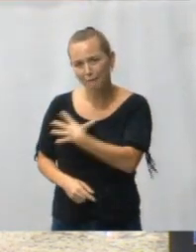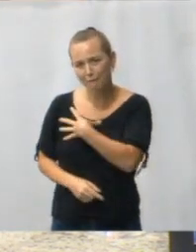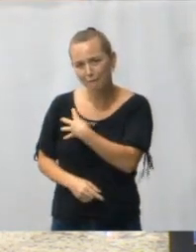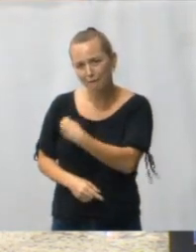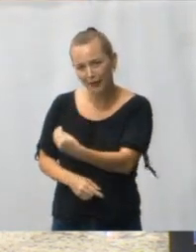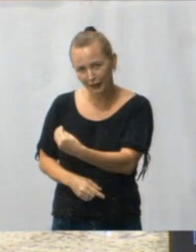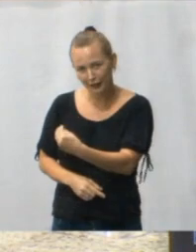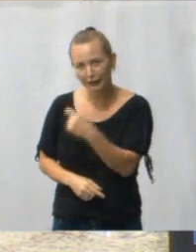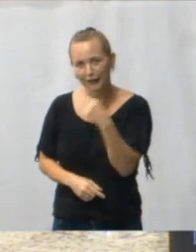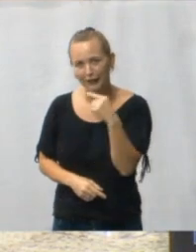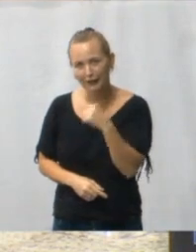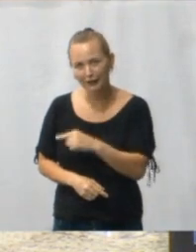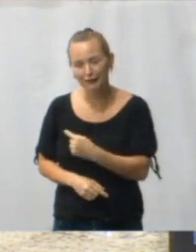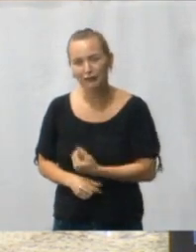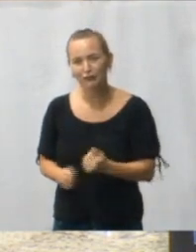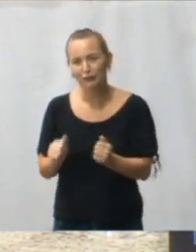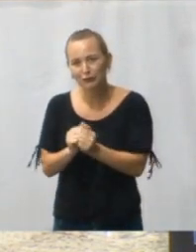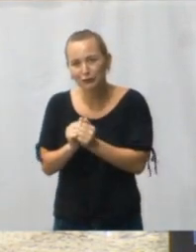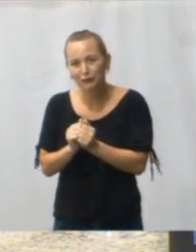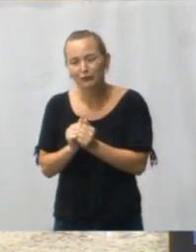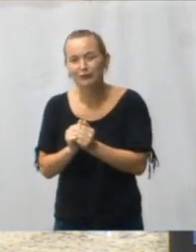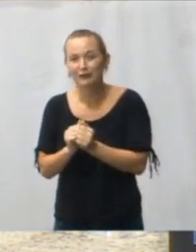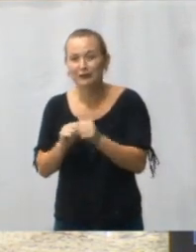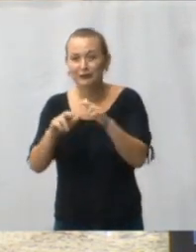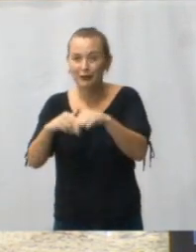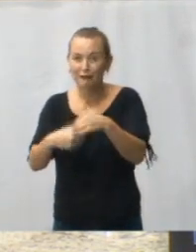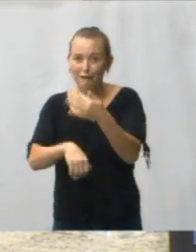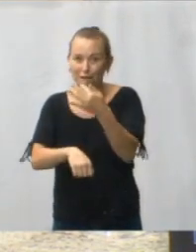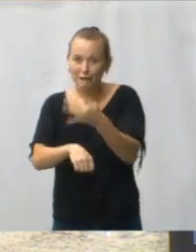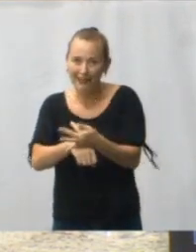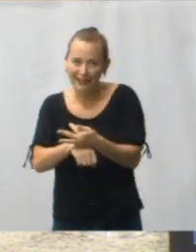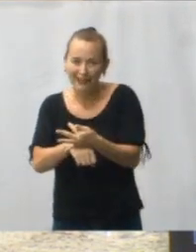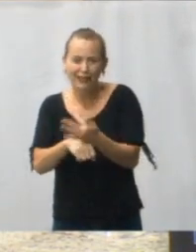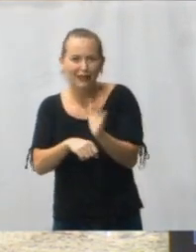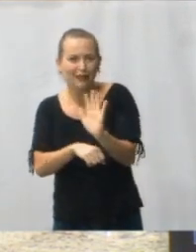recesso, dá um tchauzinho aqui para todo mundo.